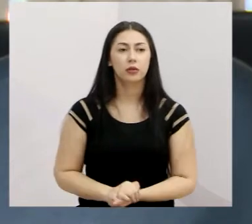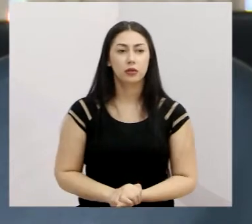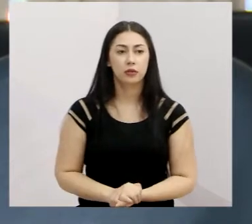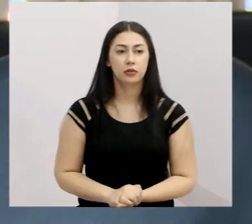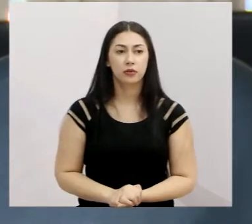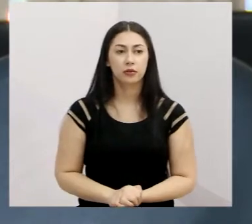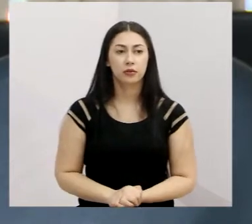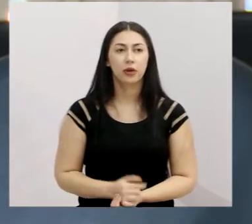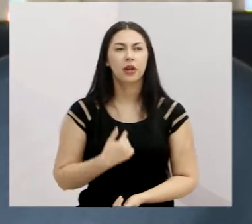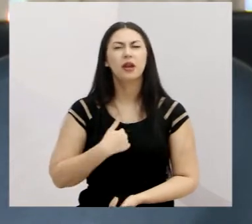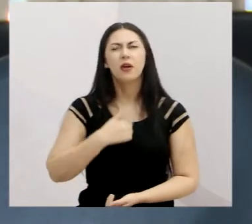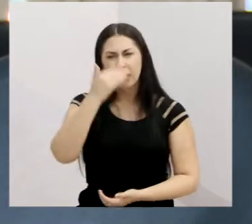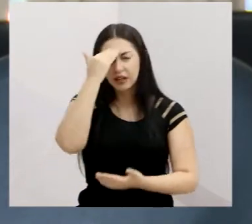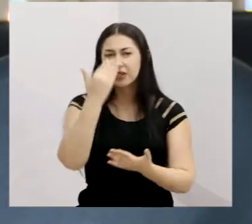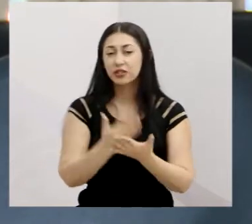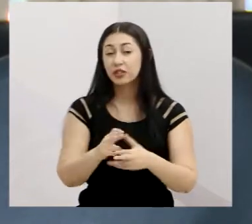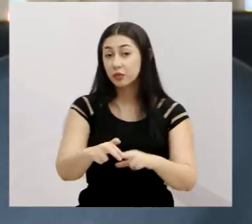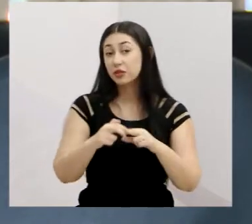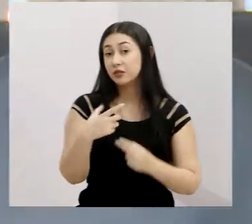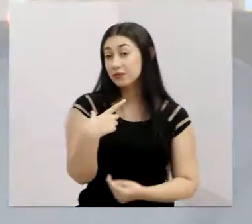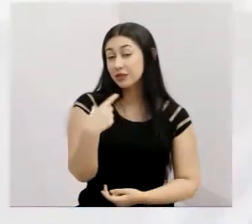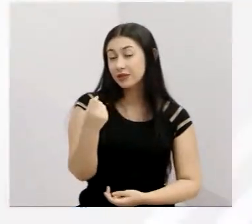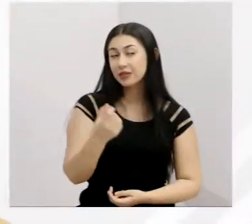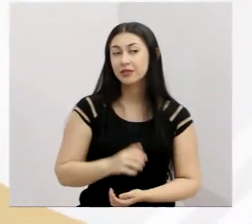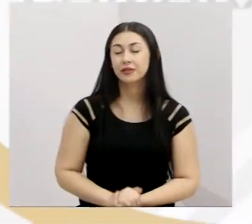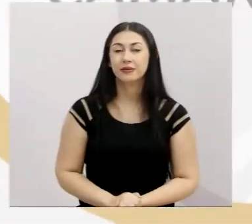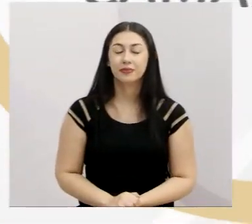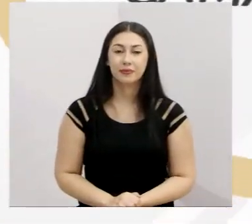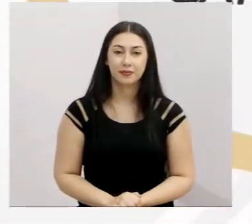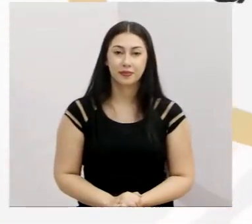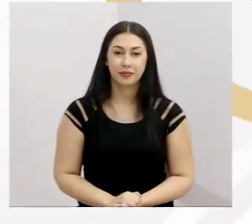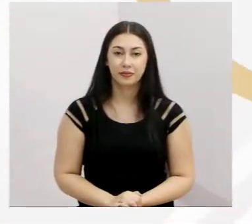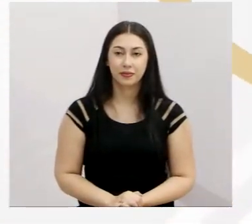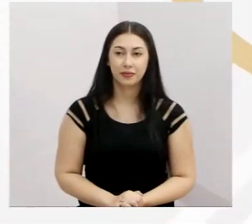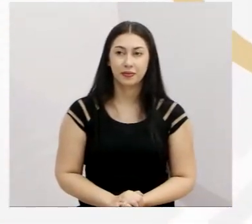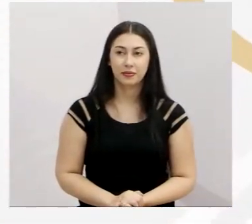e eu acredito que seja por isso que ele tenha escolhido né